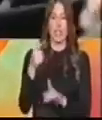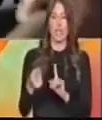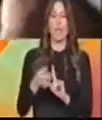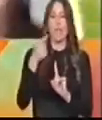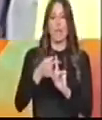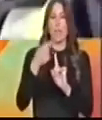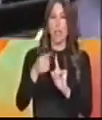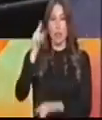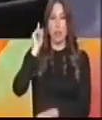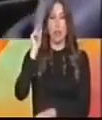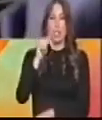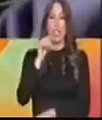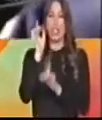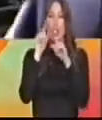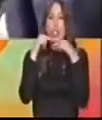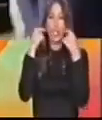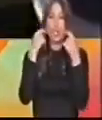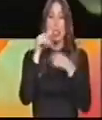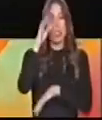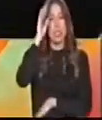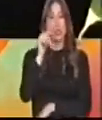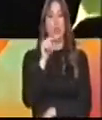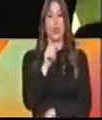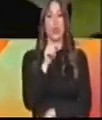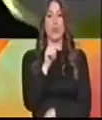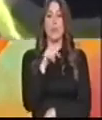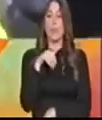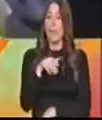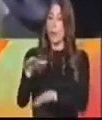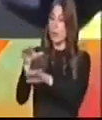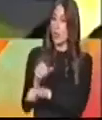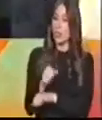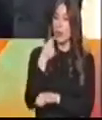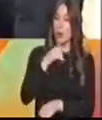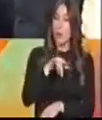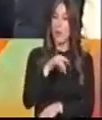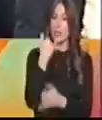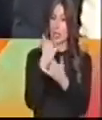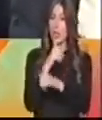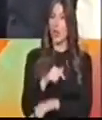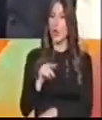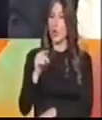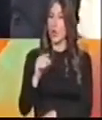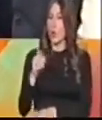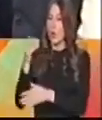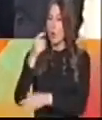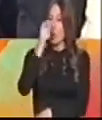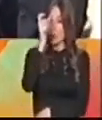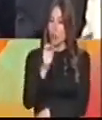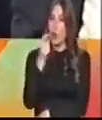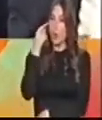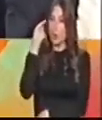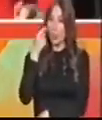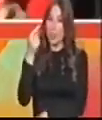Martinho em Penafiel. Jorge Gabriel, sei que vamos receber agora aí na praça um convidado especialíssimo. É um